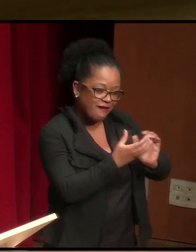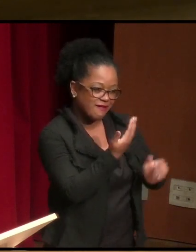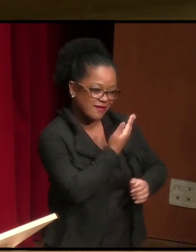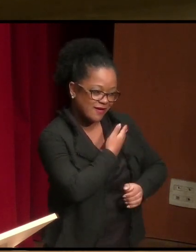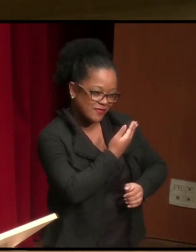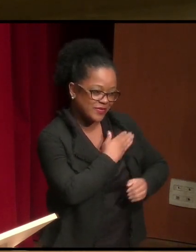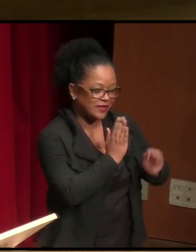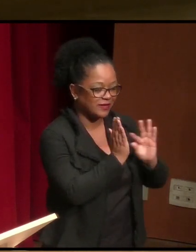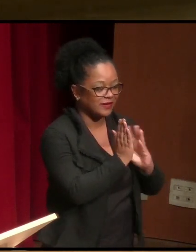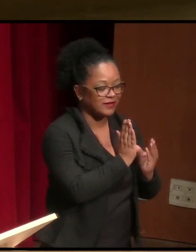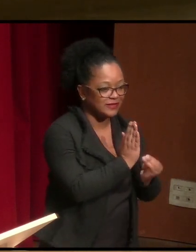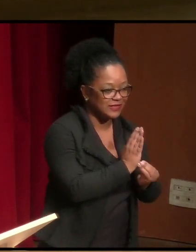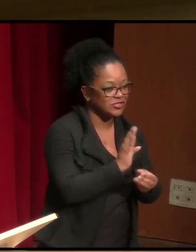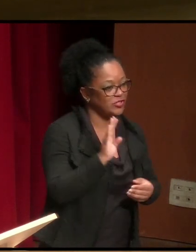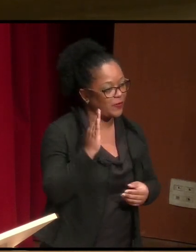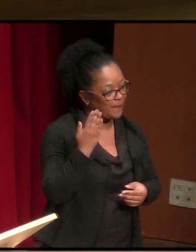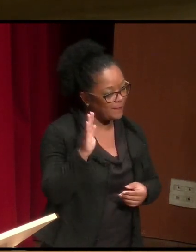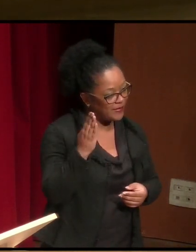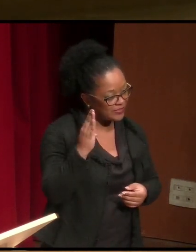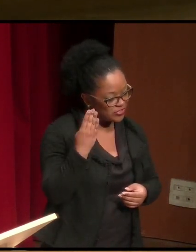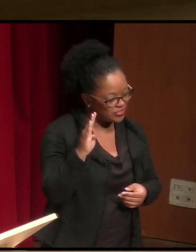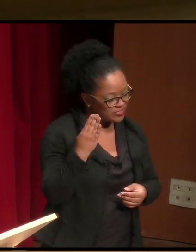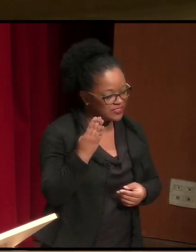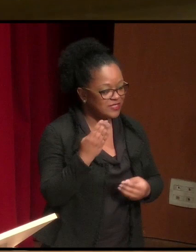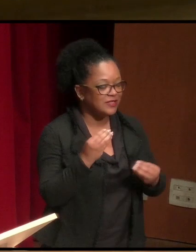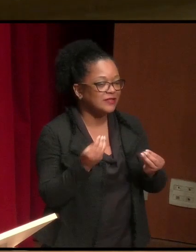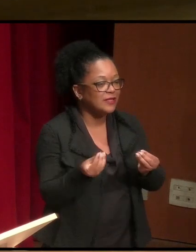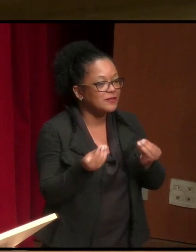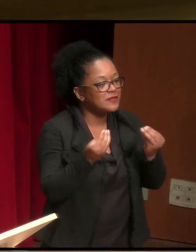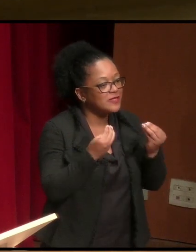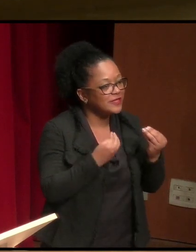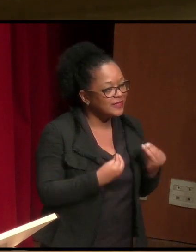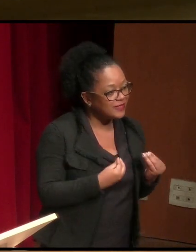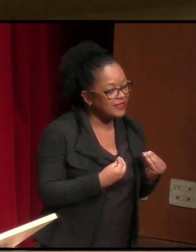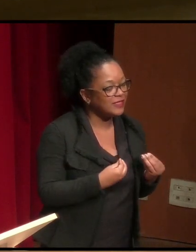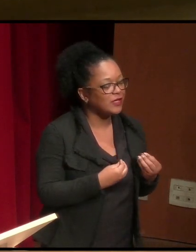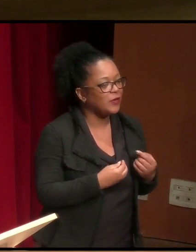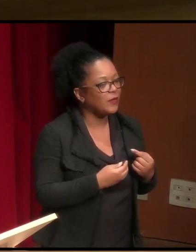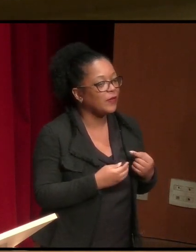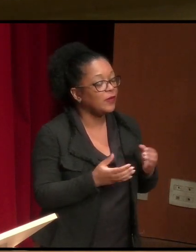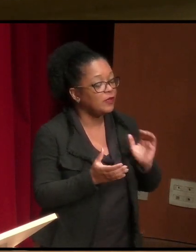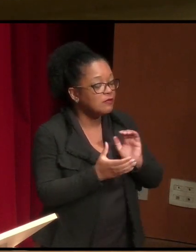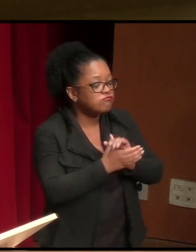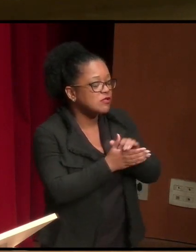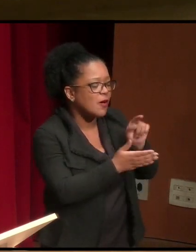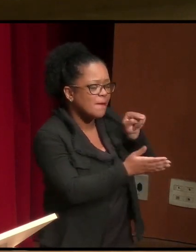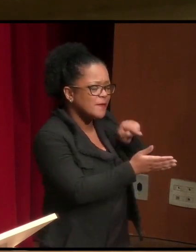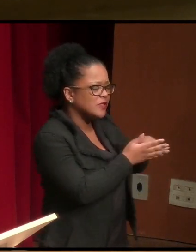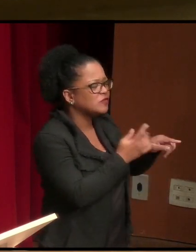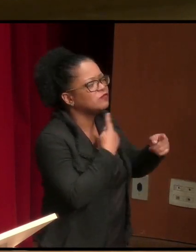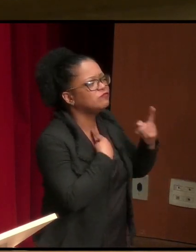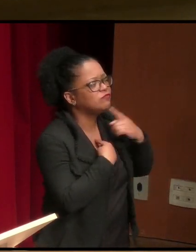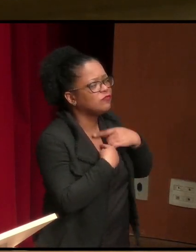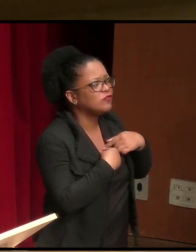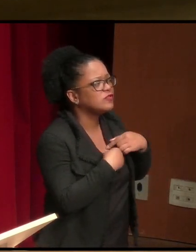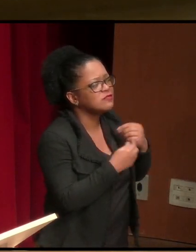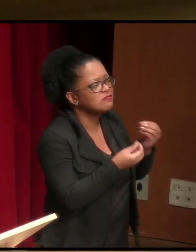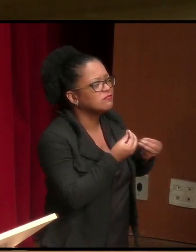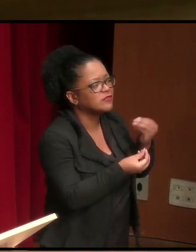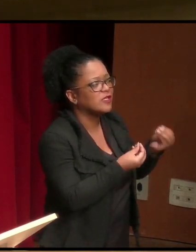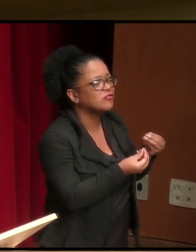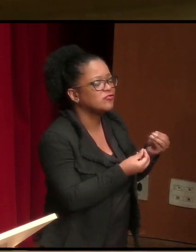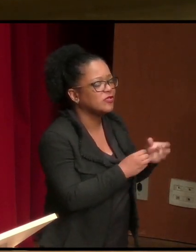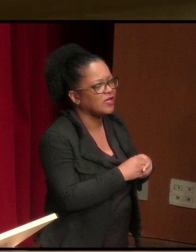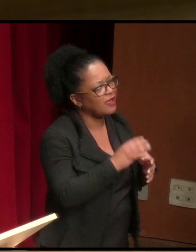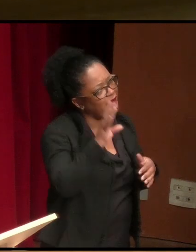um casal da Igreja Batista, quando eu fui ministrar a palavra, eles perguntaram o que eu gostaria de ganhar e eu disse, ah, eu... Sonhar não paga